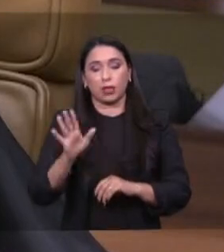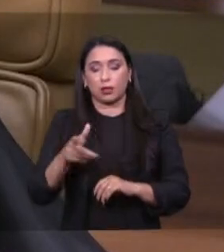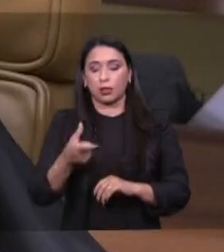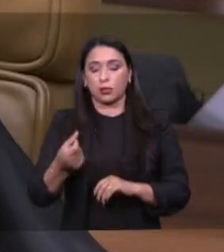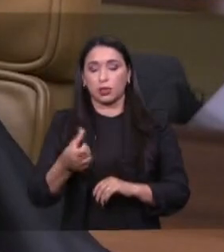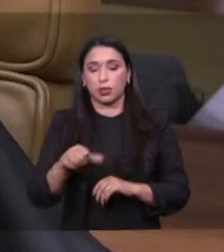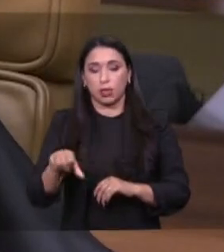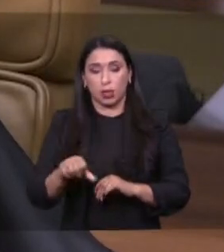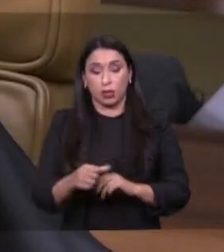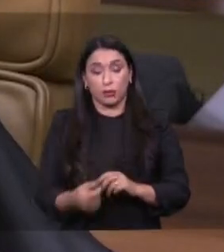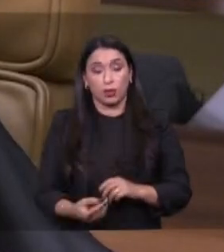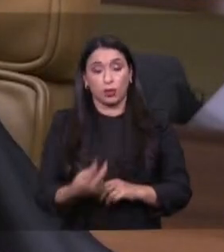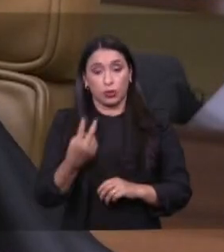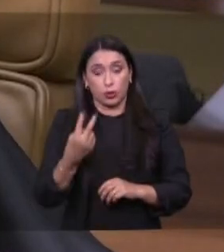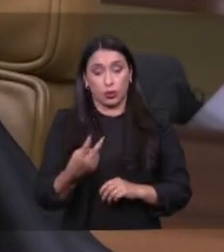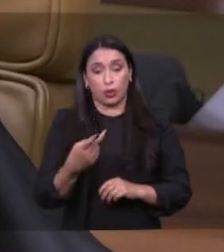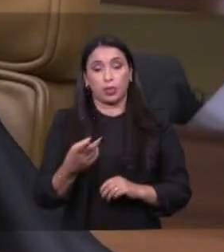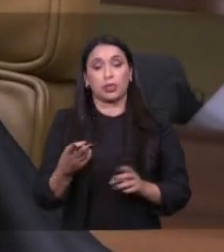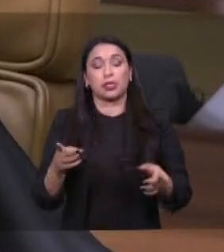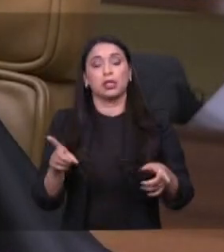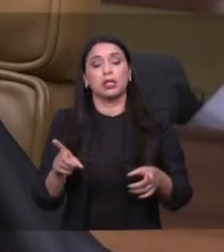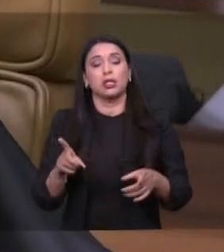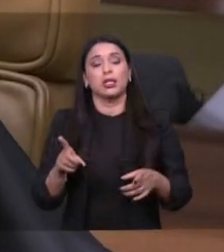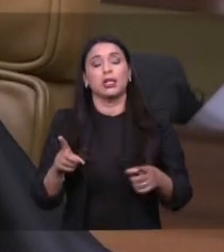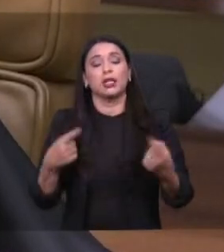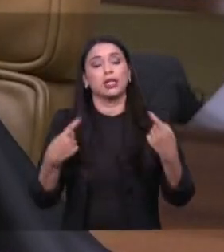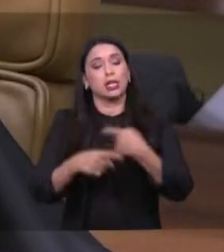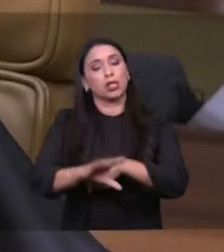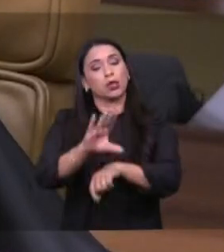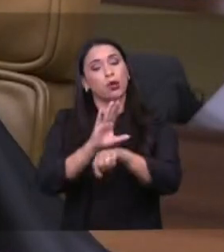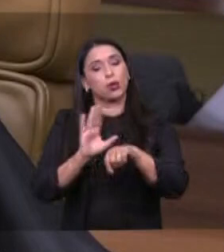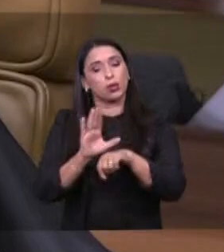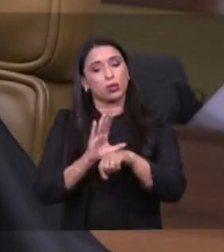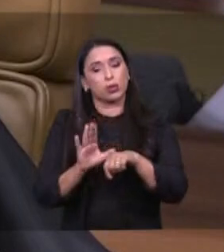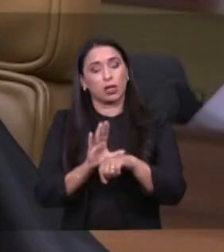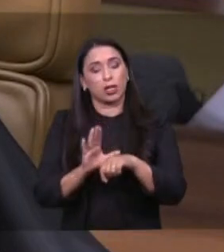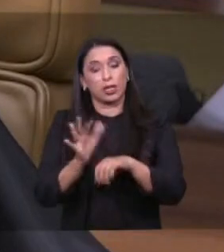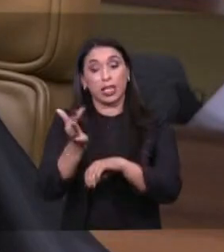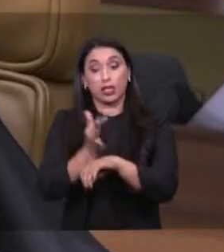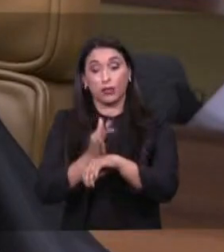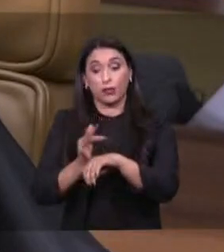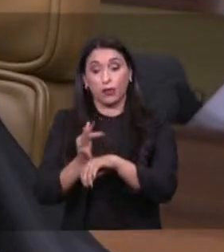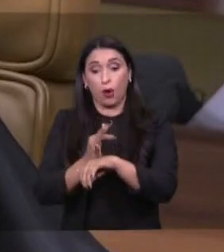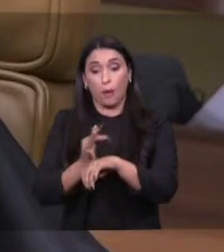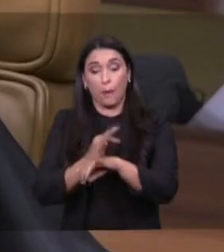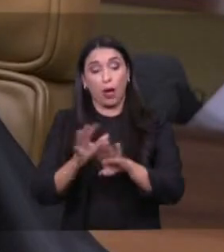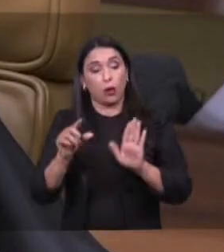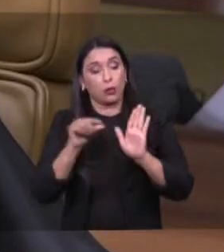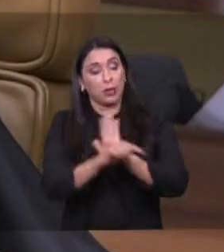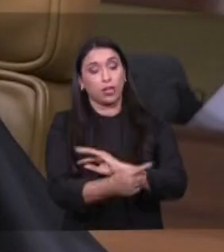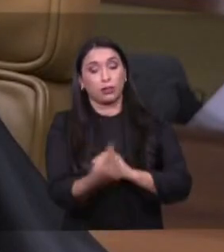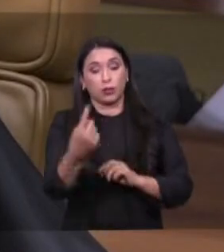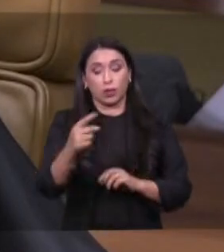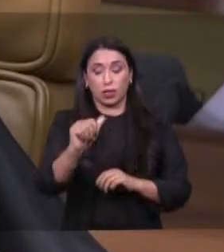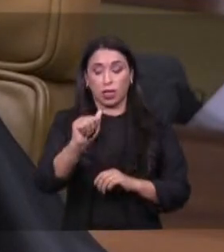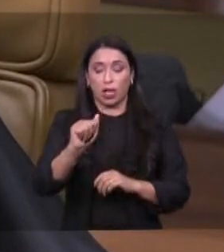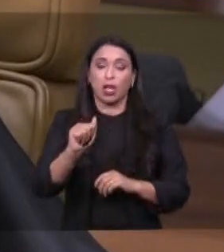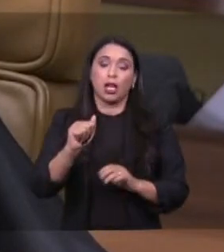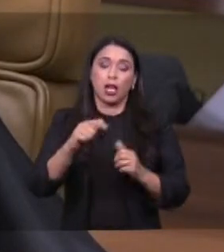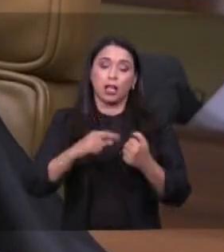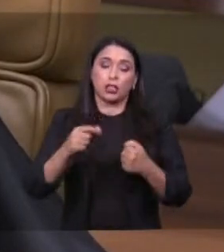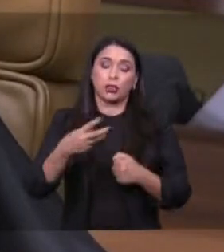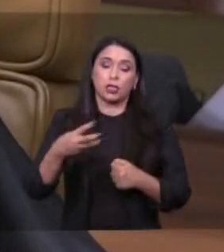13.964/2019. 2. Declaração de inconstitucionalidade formal do parágrafo único do artigo 3º D da